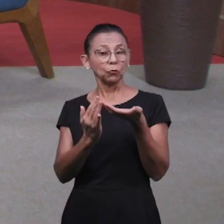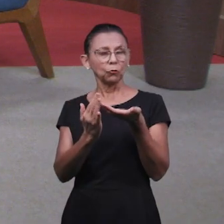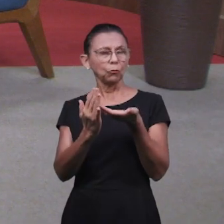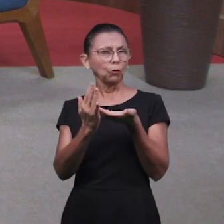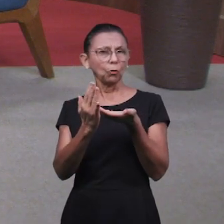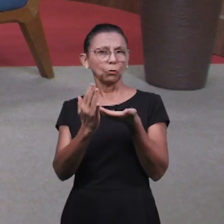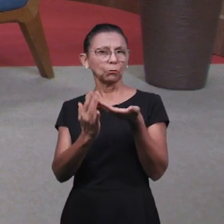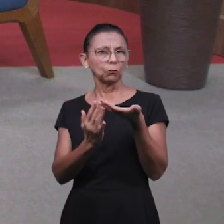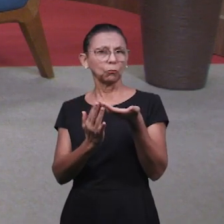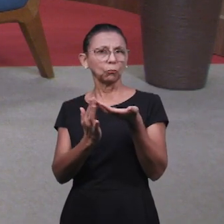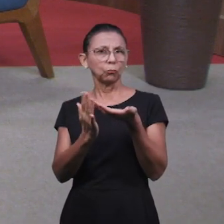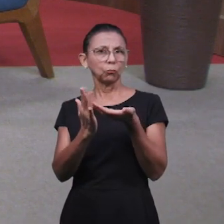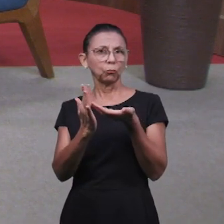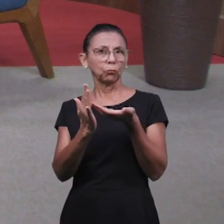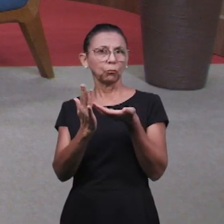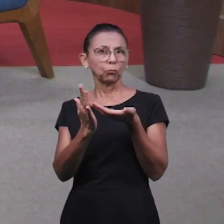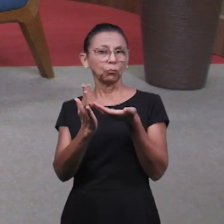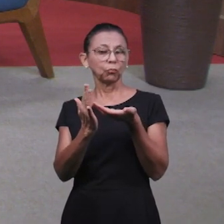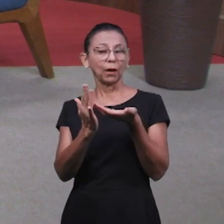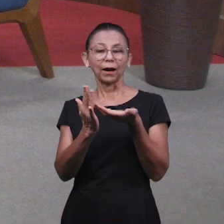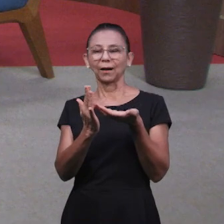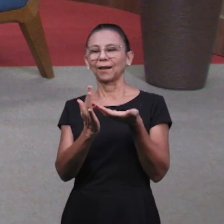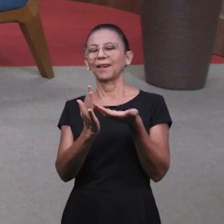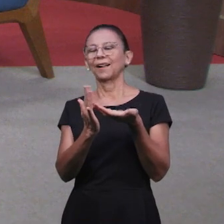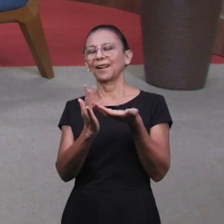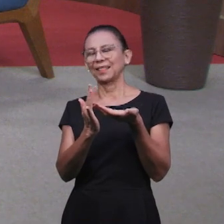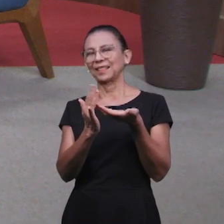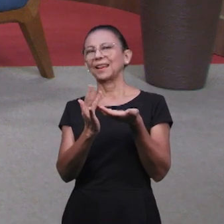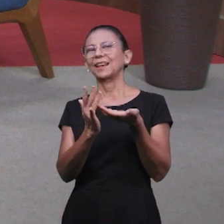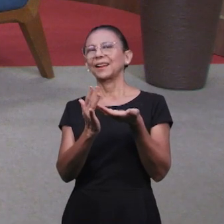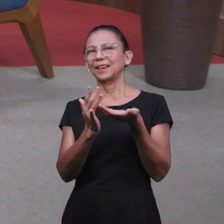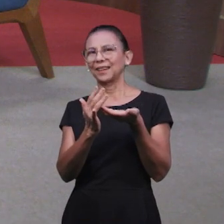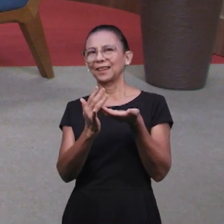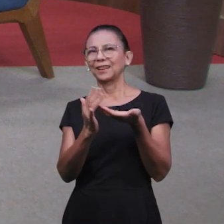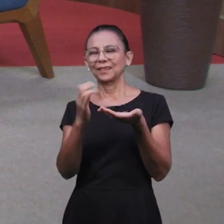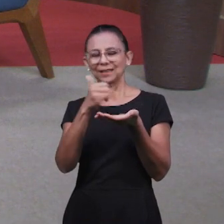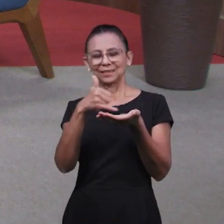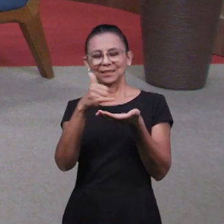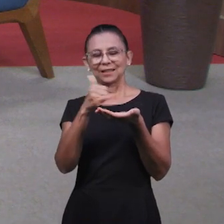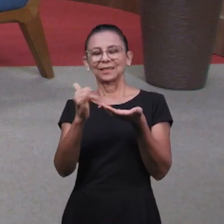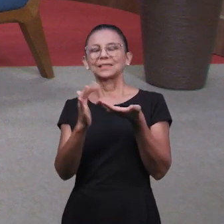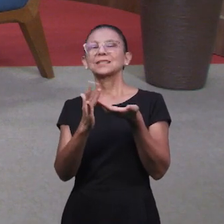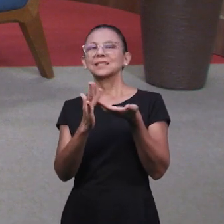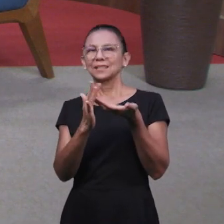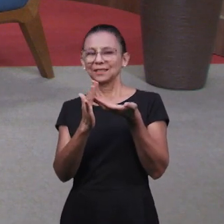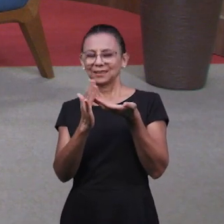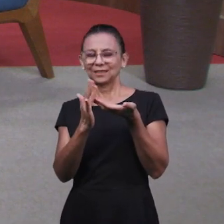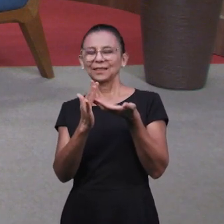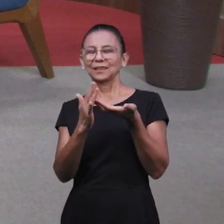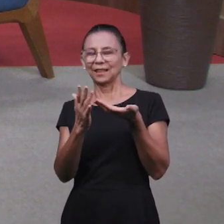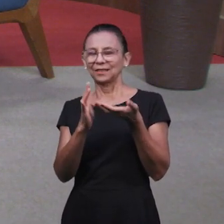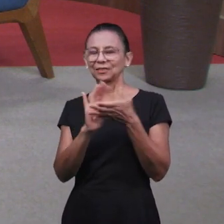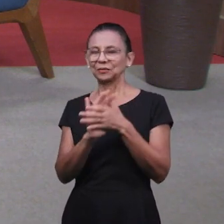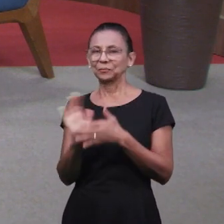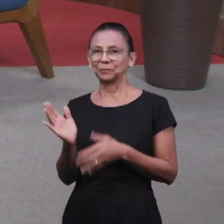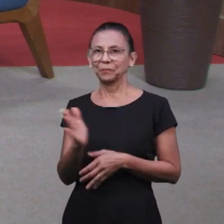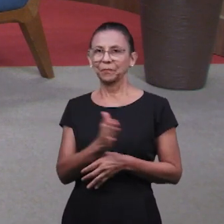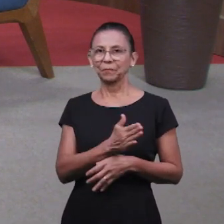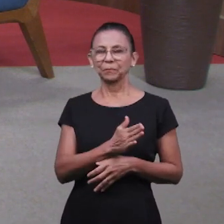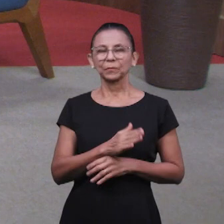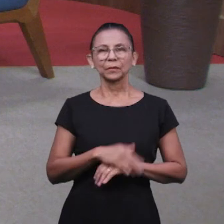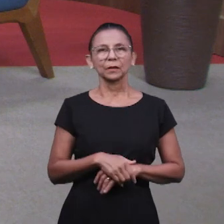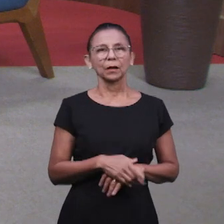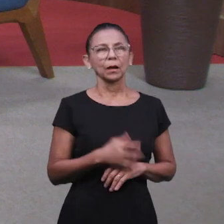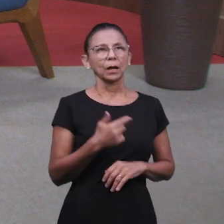tem um sinal de que o azeite está ali dentro. Você tem o fogo, a chama acesa. Tem sinal que a sua candeia tem azeite. Exatamente. Então, a experiência...